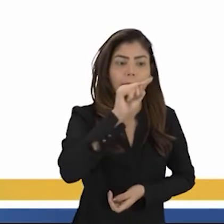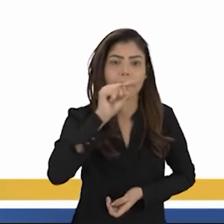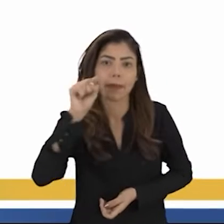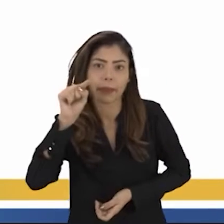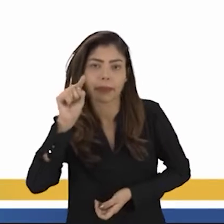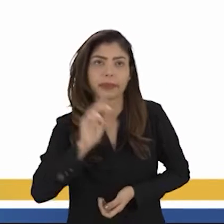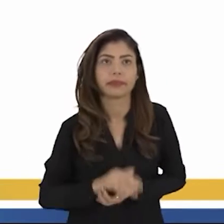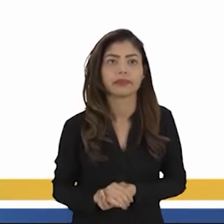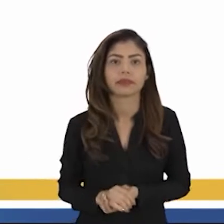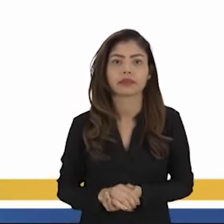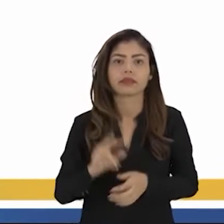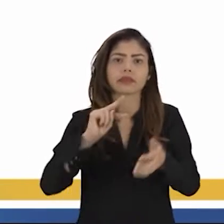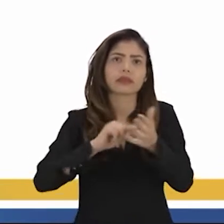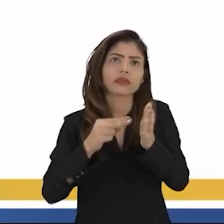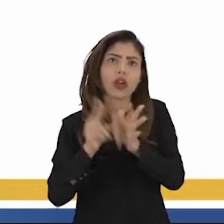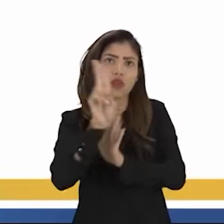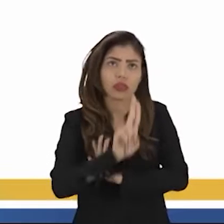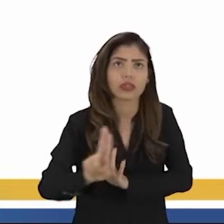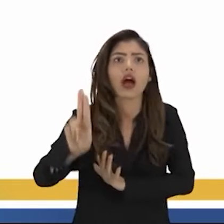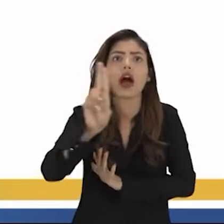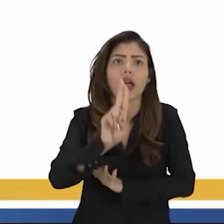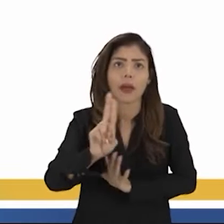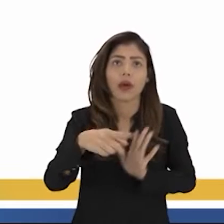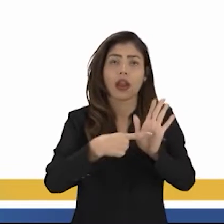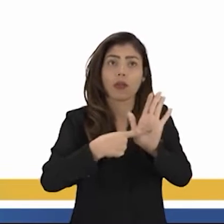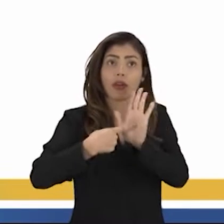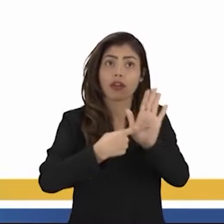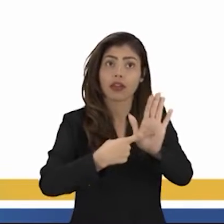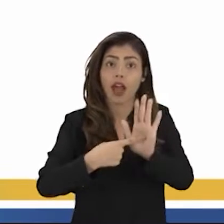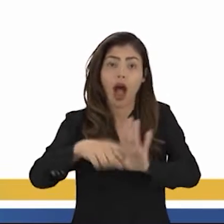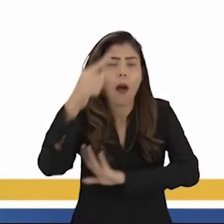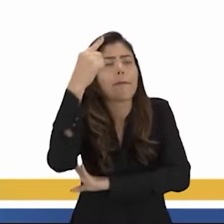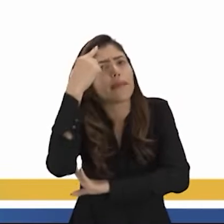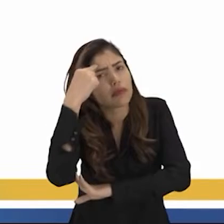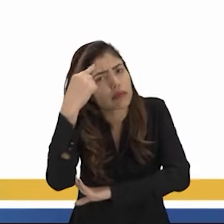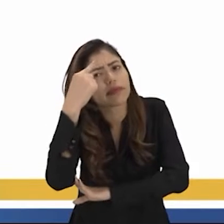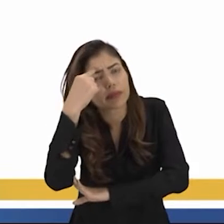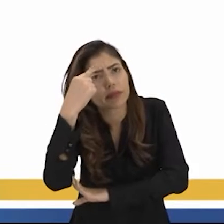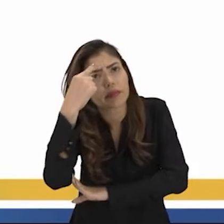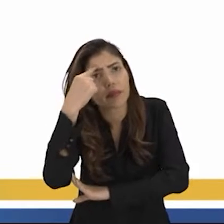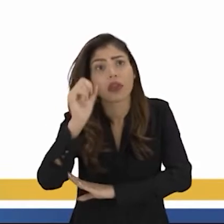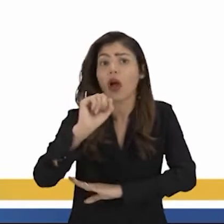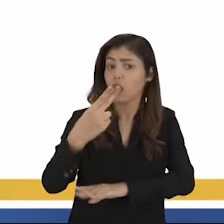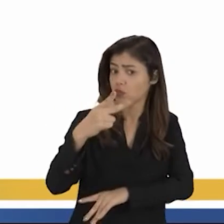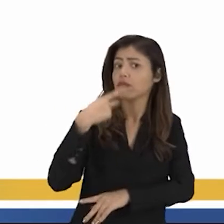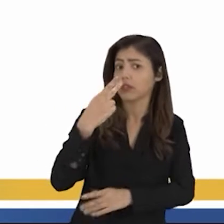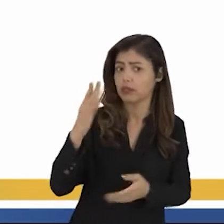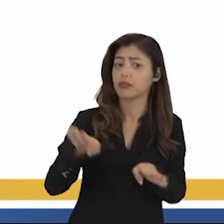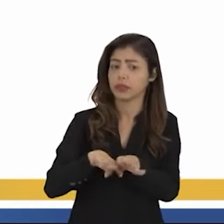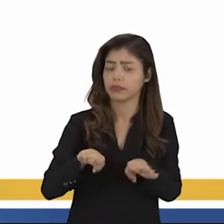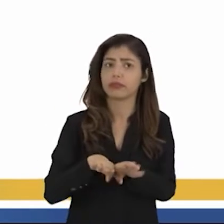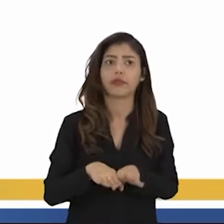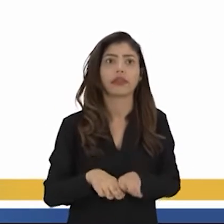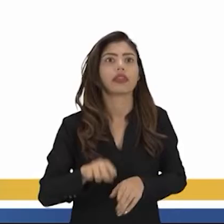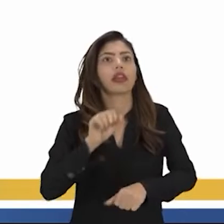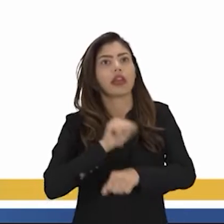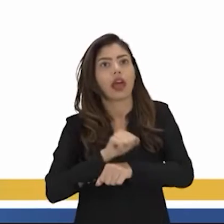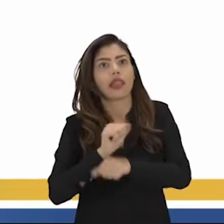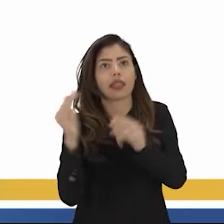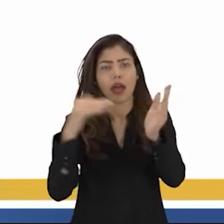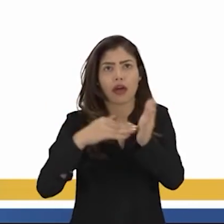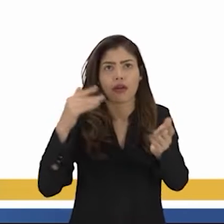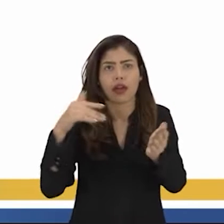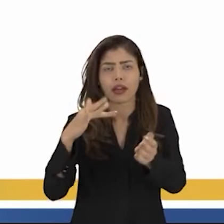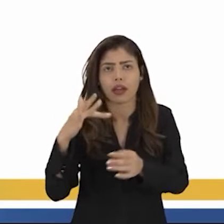reticências. As reticências devem ser utilizadas para indicar a suspensão de um pensamento ou de uma fala.